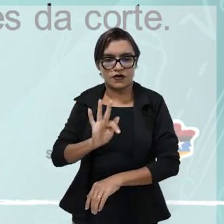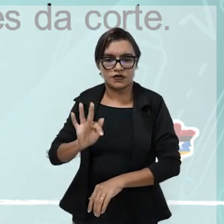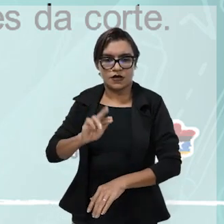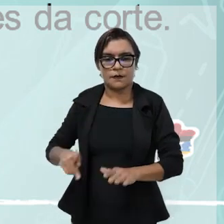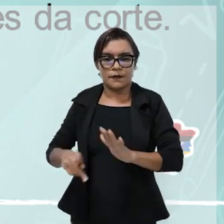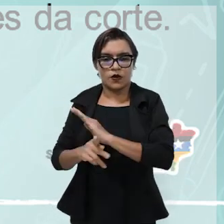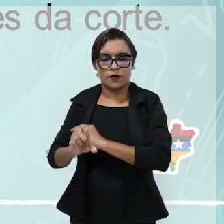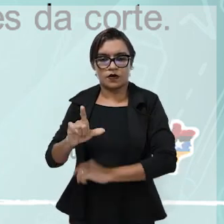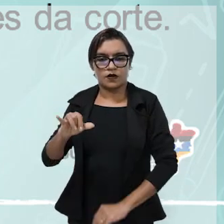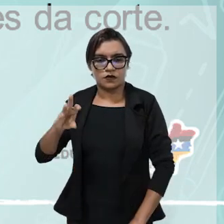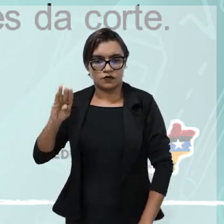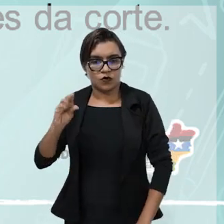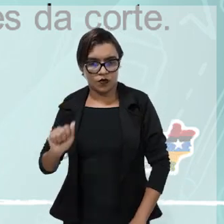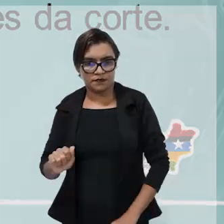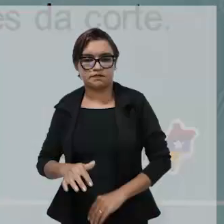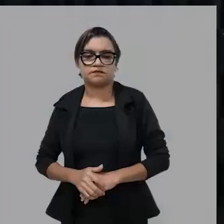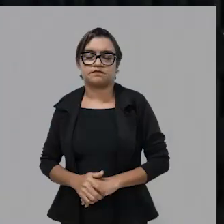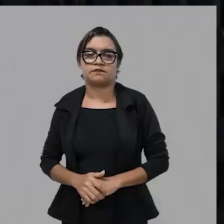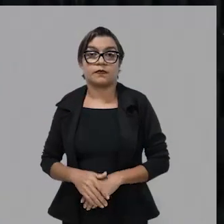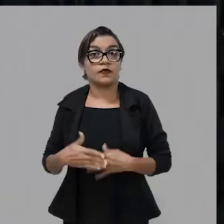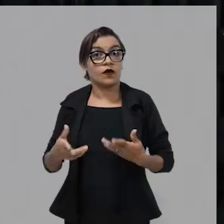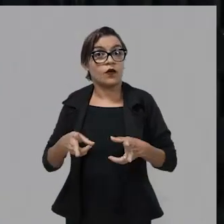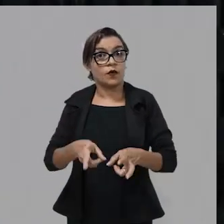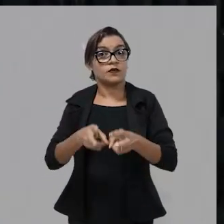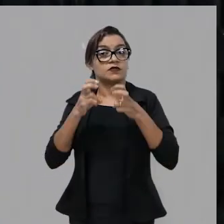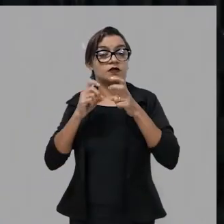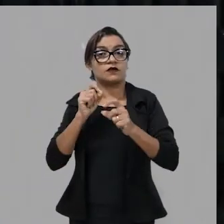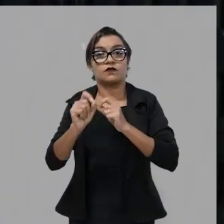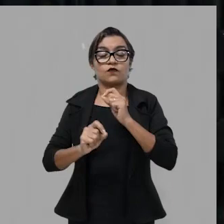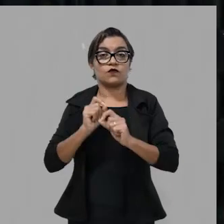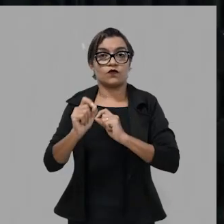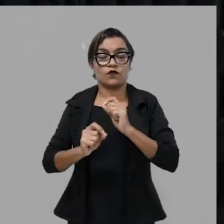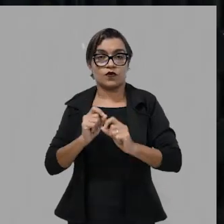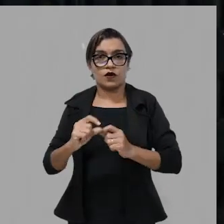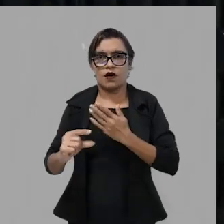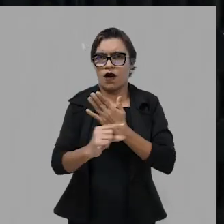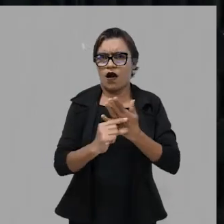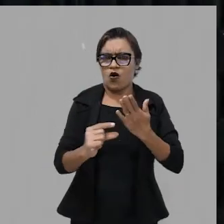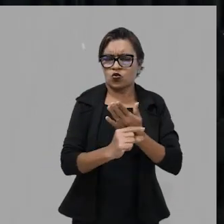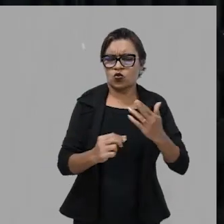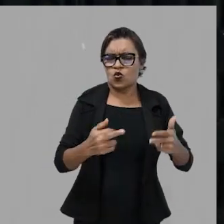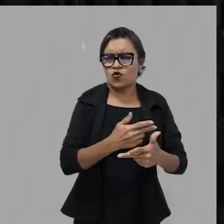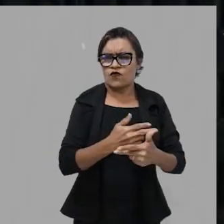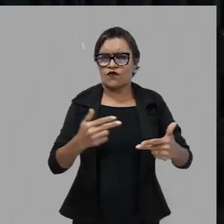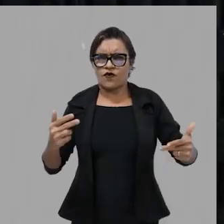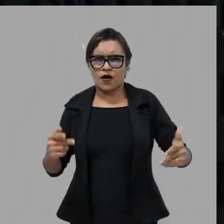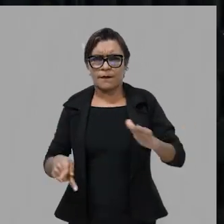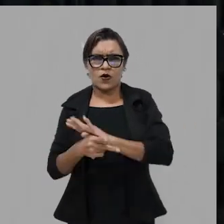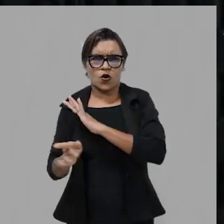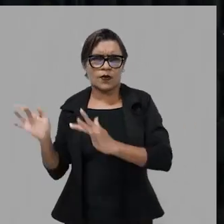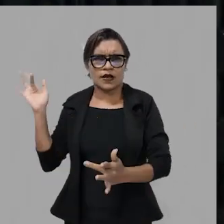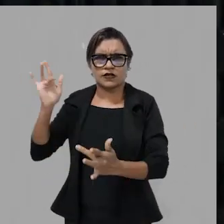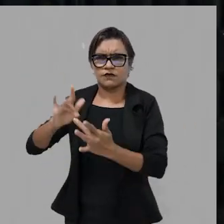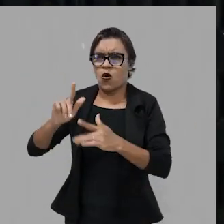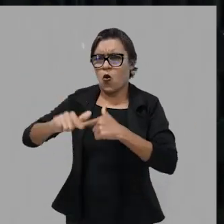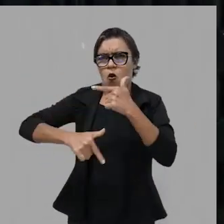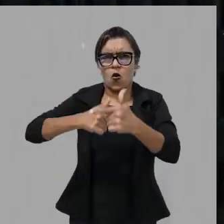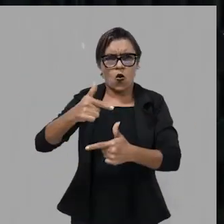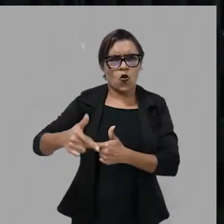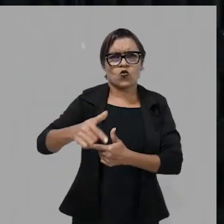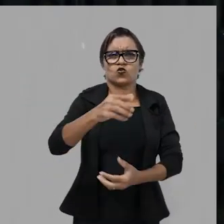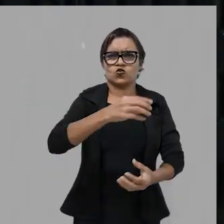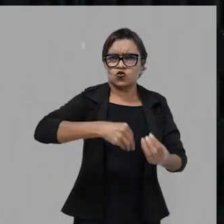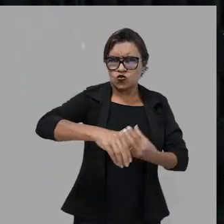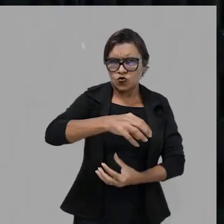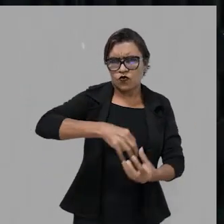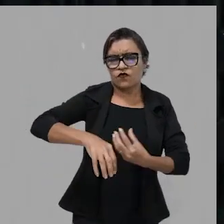dos serões da corte. Então, turma, observem que todos esses autores que vêm do classicismo, assim como de outros movimentos, de outras